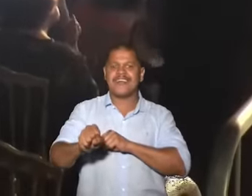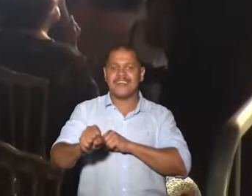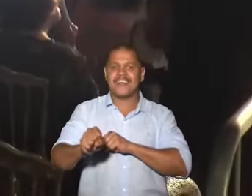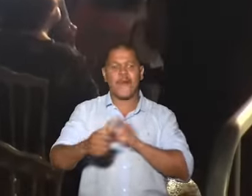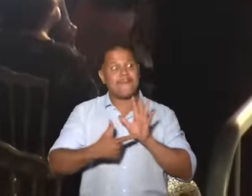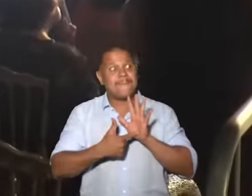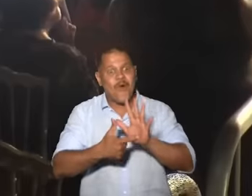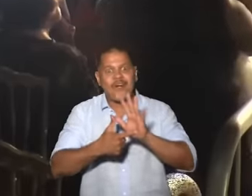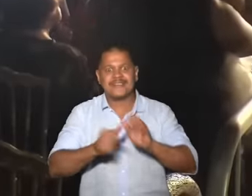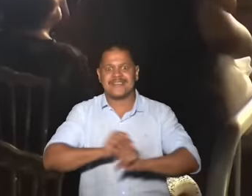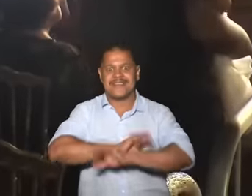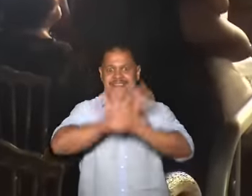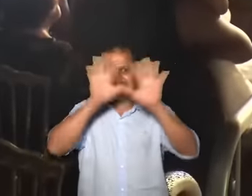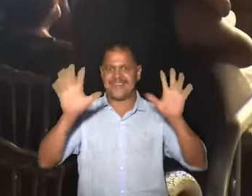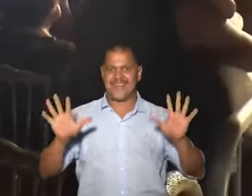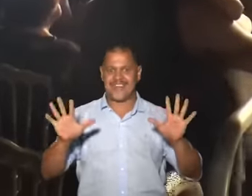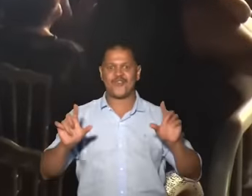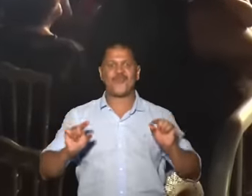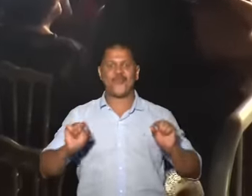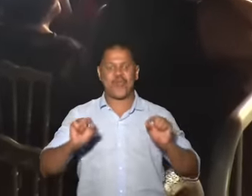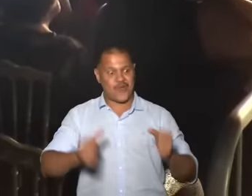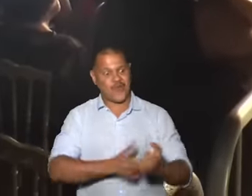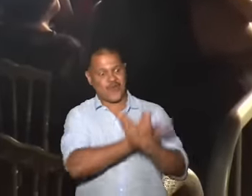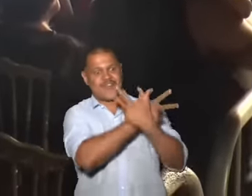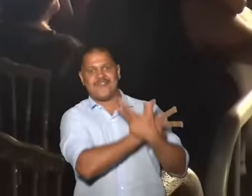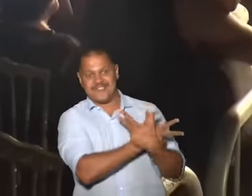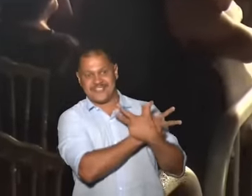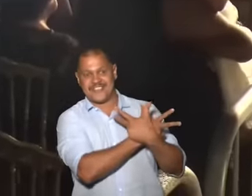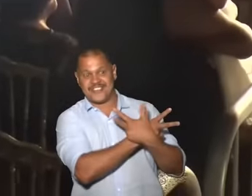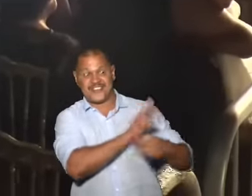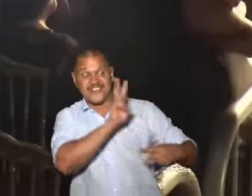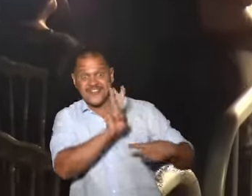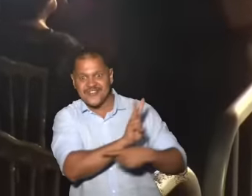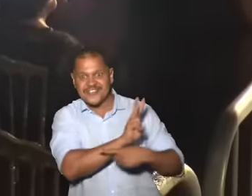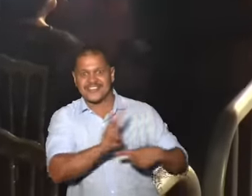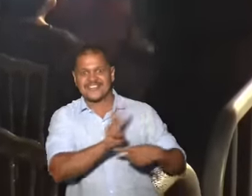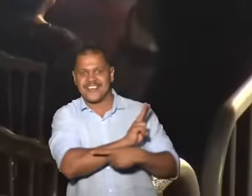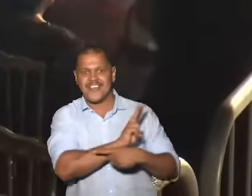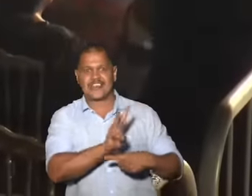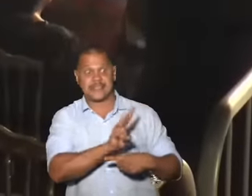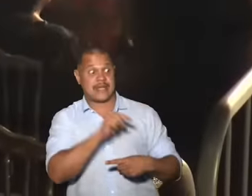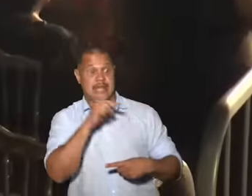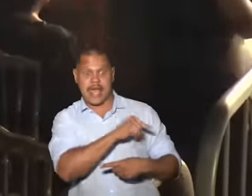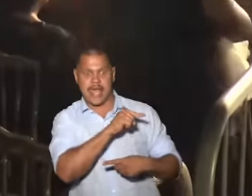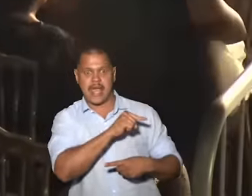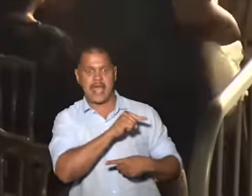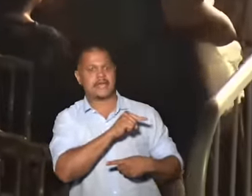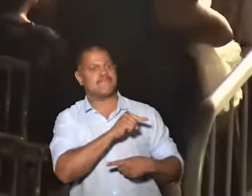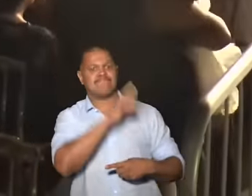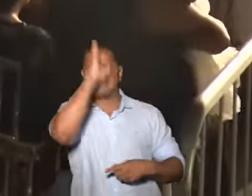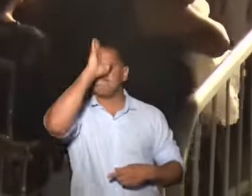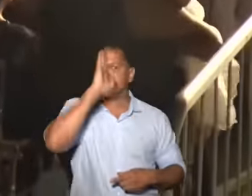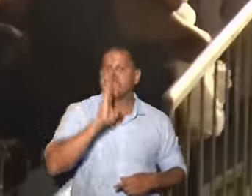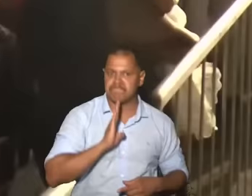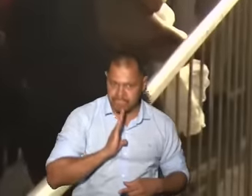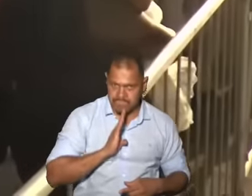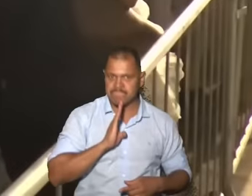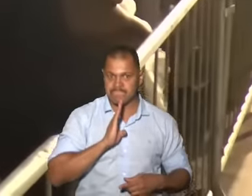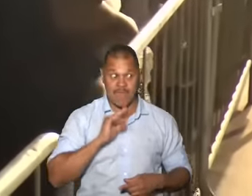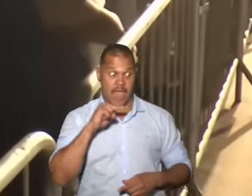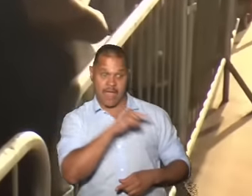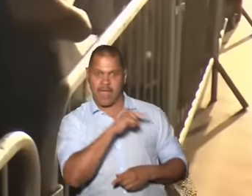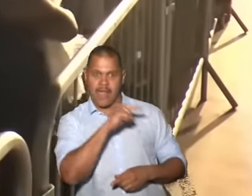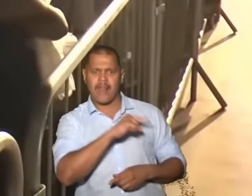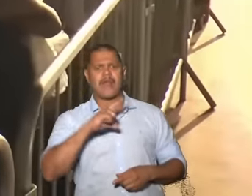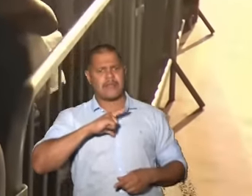e evidente o quanto a Universidade Federal de Viçosa, enquanto uma instituição pública, realiza uma